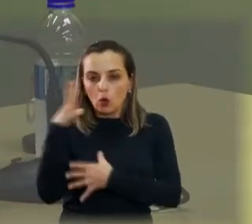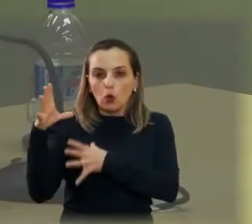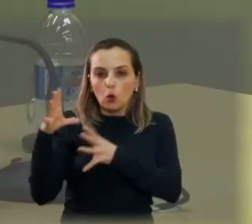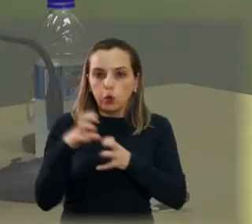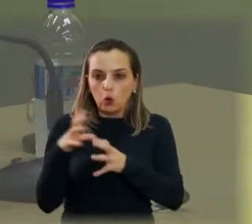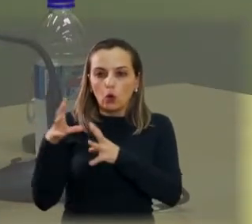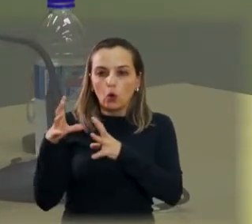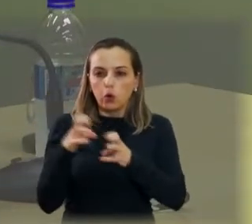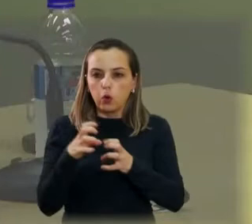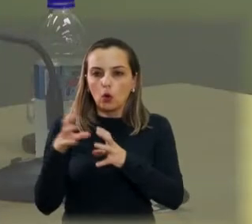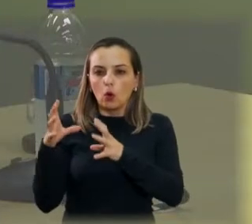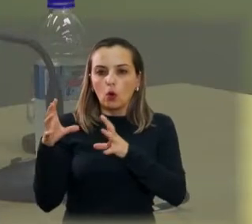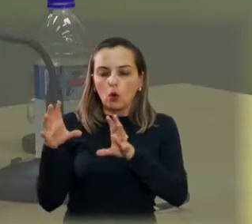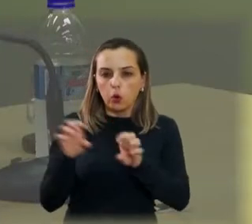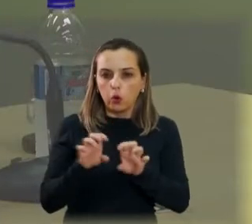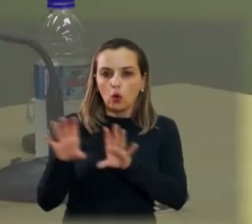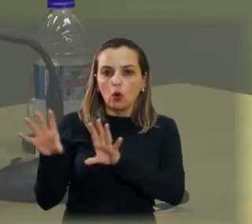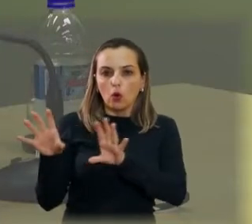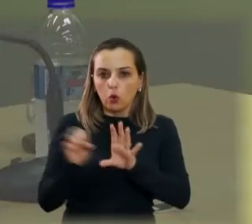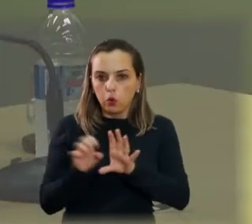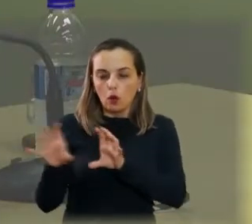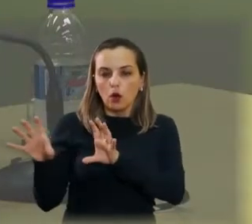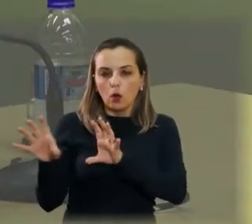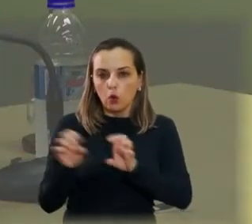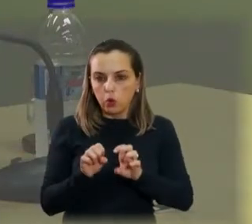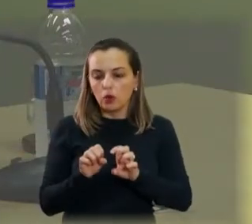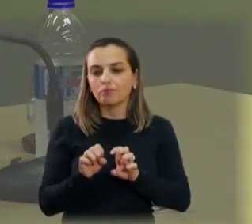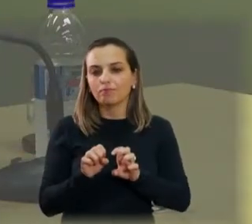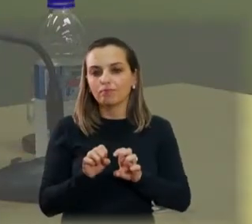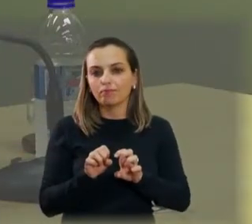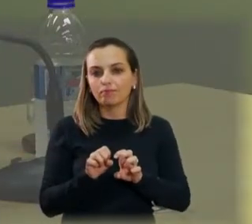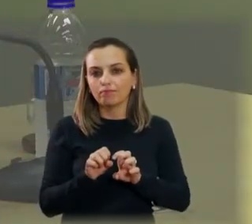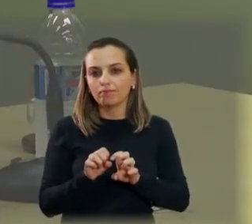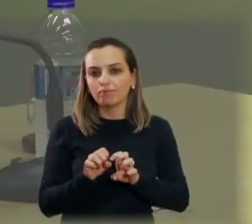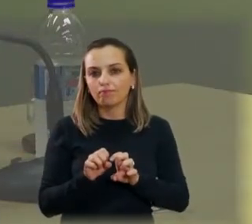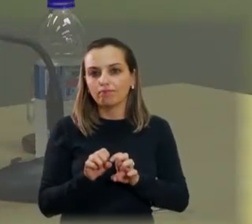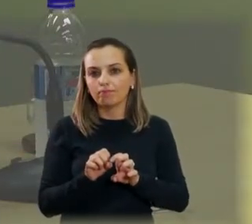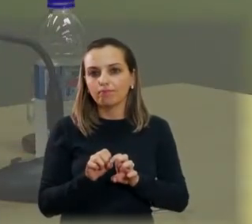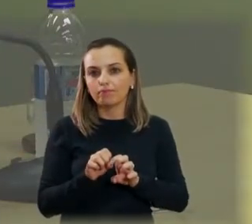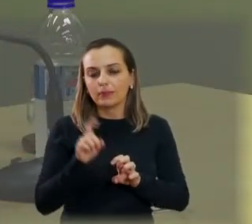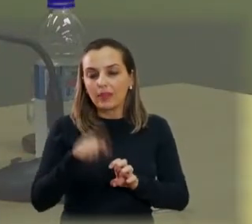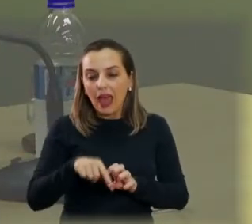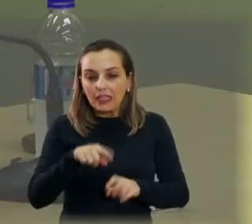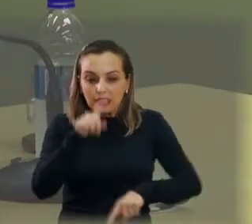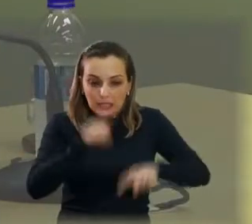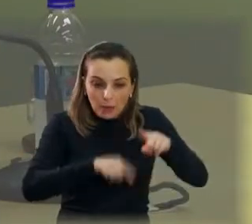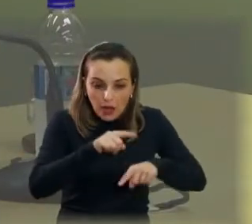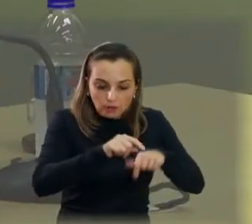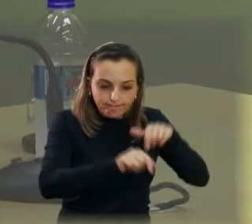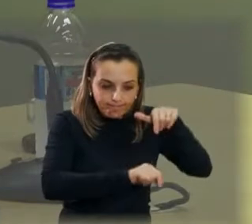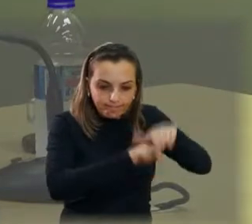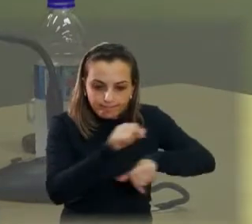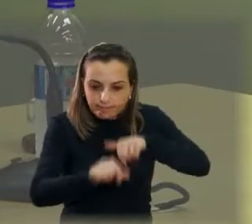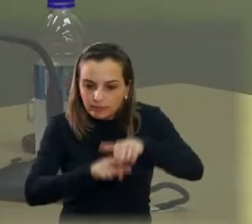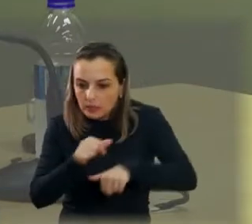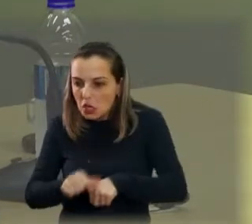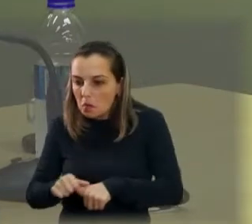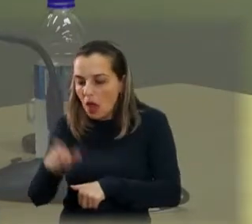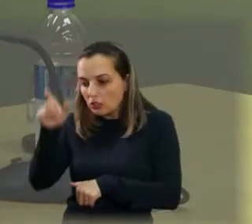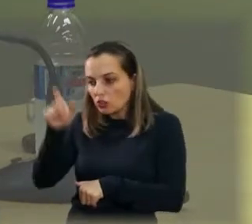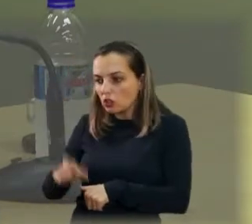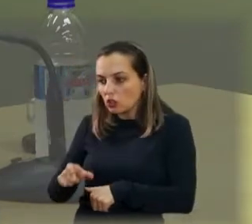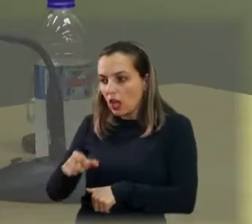põe numa ambulância e sai. Né? A gente chega, muda os aparelhos, espera o paciente estabilizar,